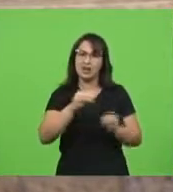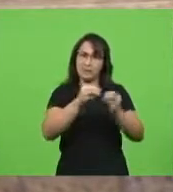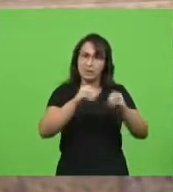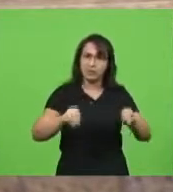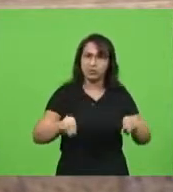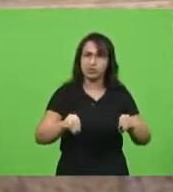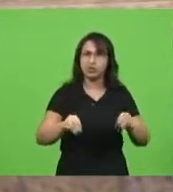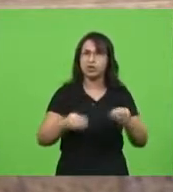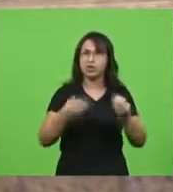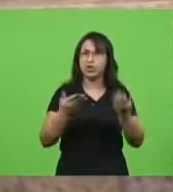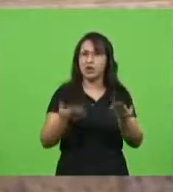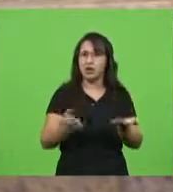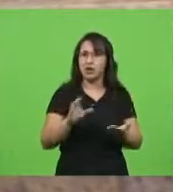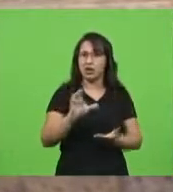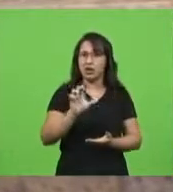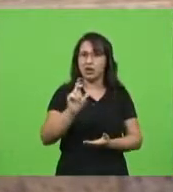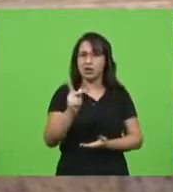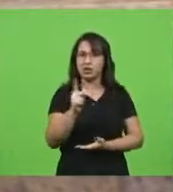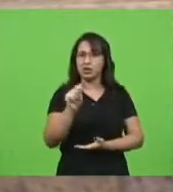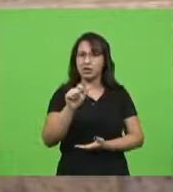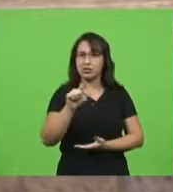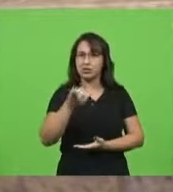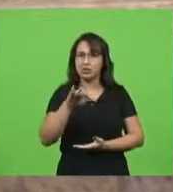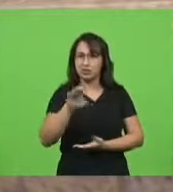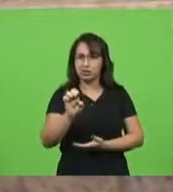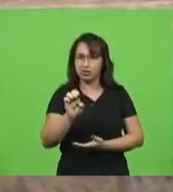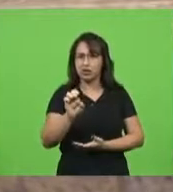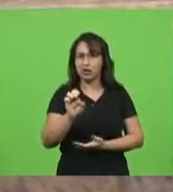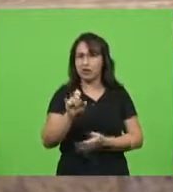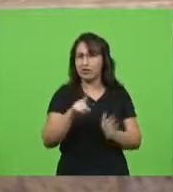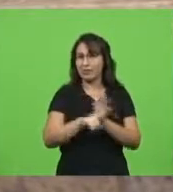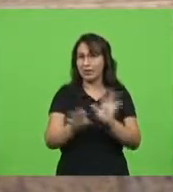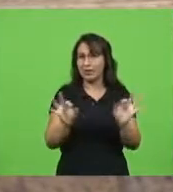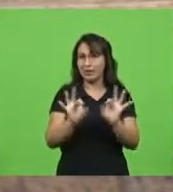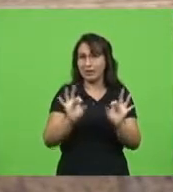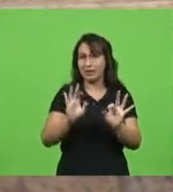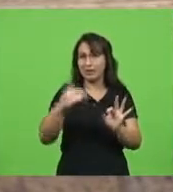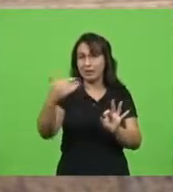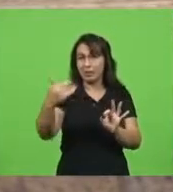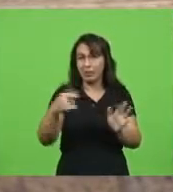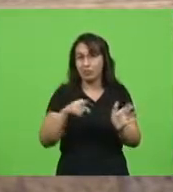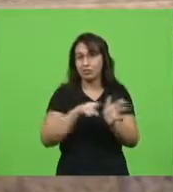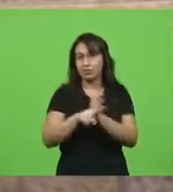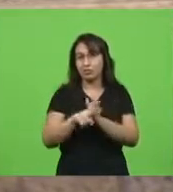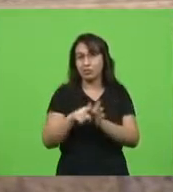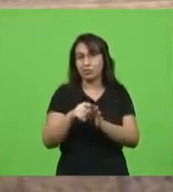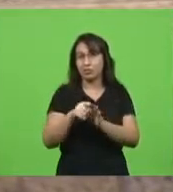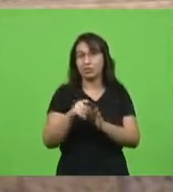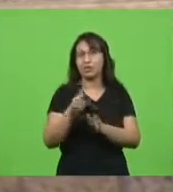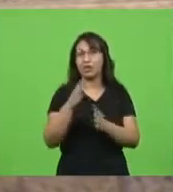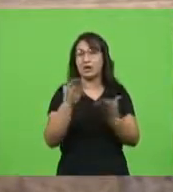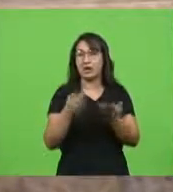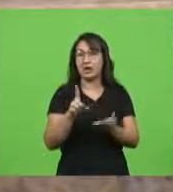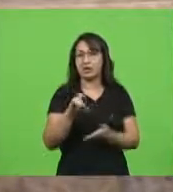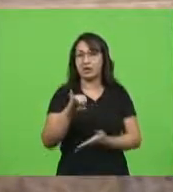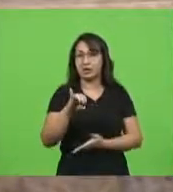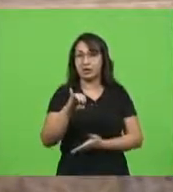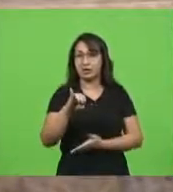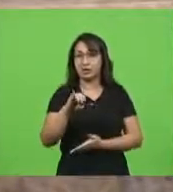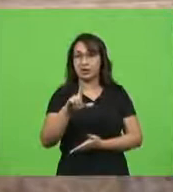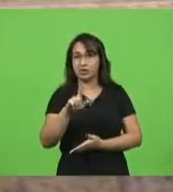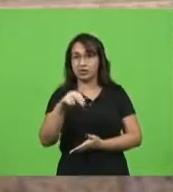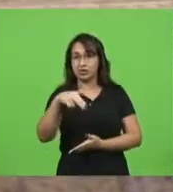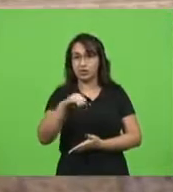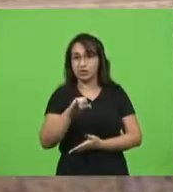Coronel Charles. Eu vou deixar para fazer posteriormente, se o Coronel Dionei, comandante-geral da Polícia Militar, vier. Mais uma vez,